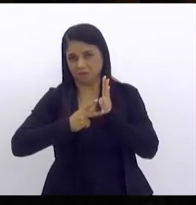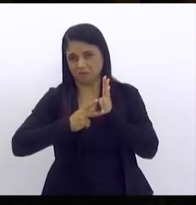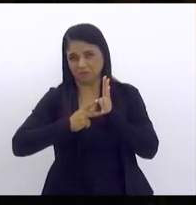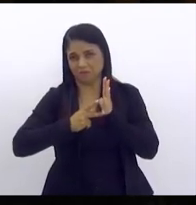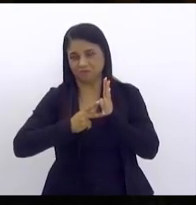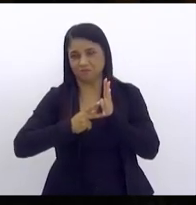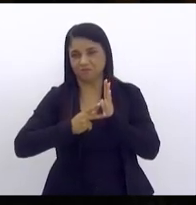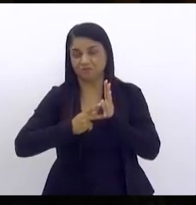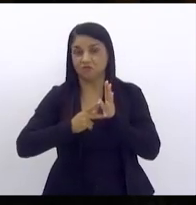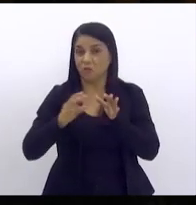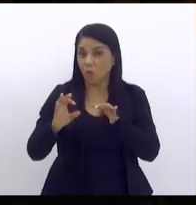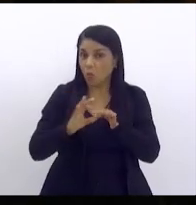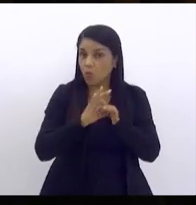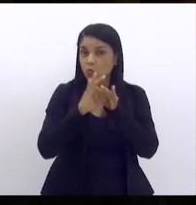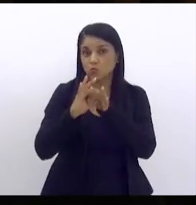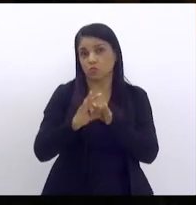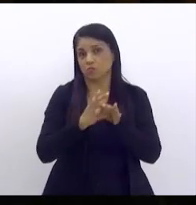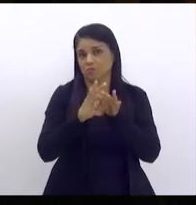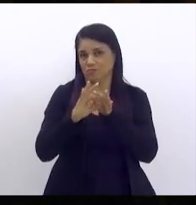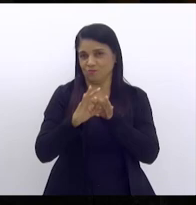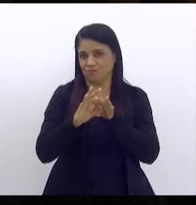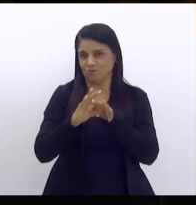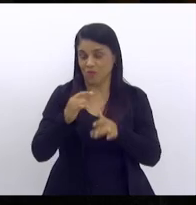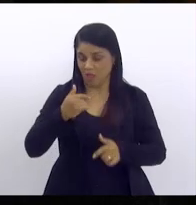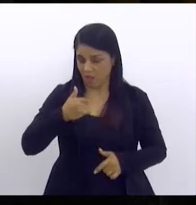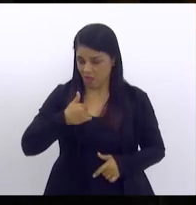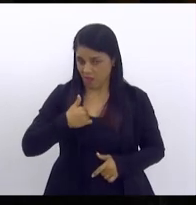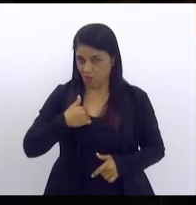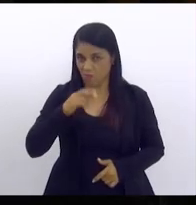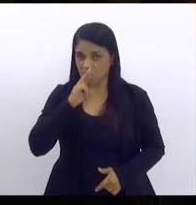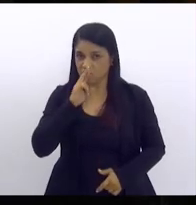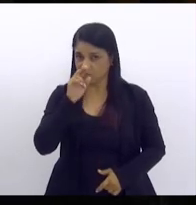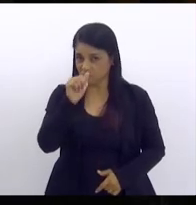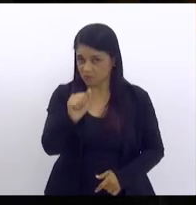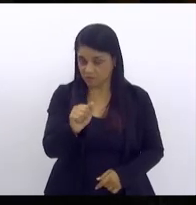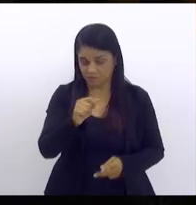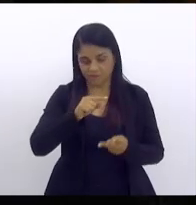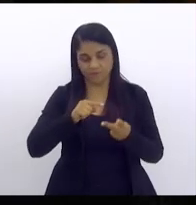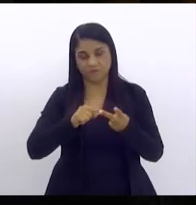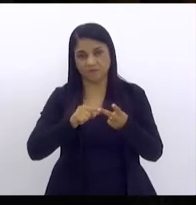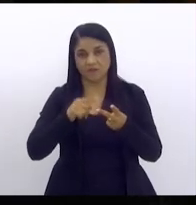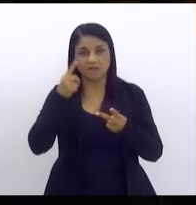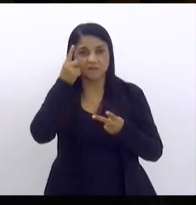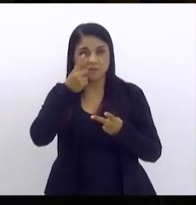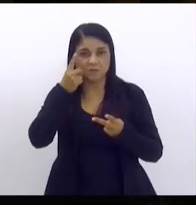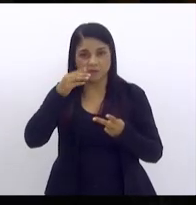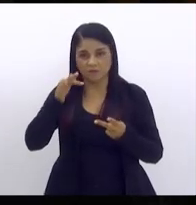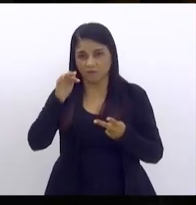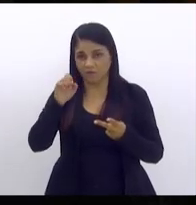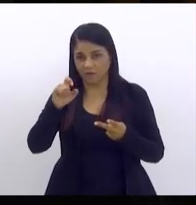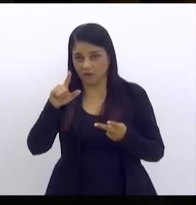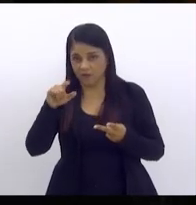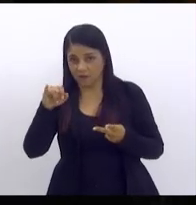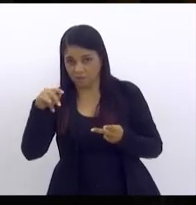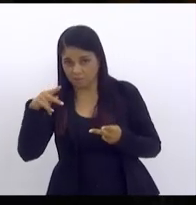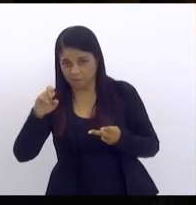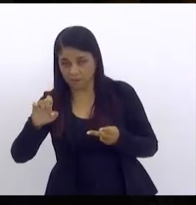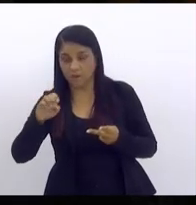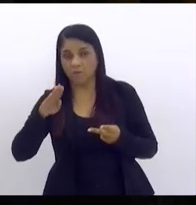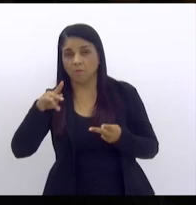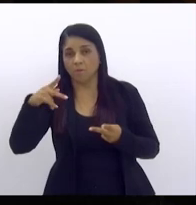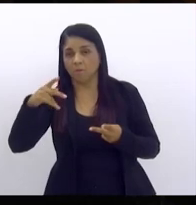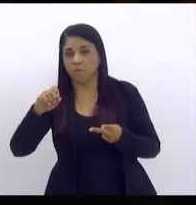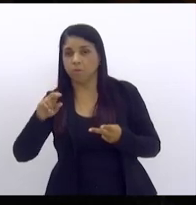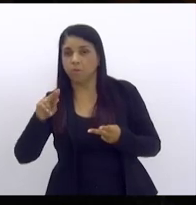porque estamos unidos. Eu, Rodrigo Amorim, deputado Felipe Pobel e